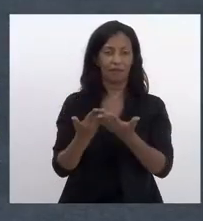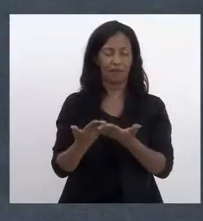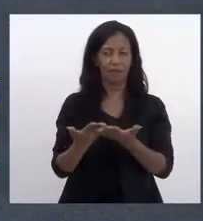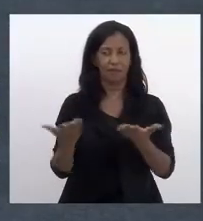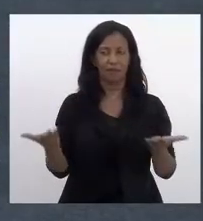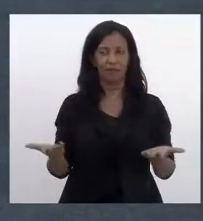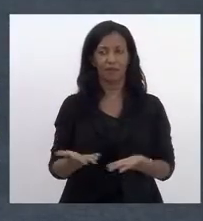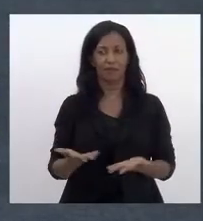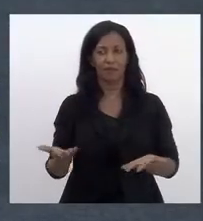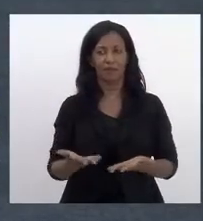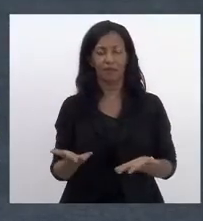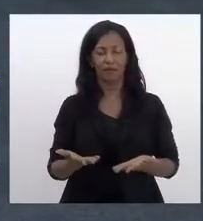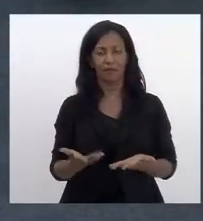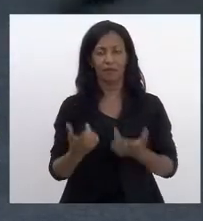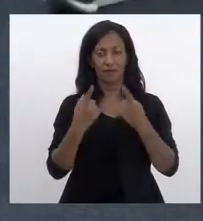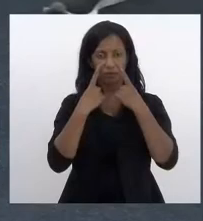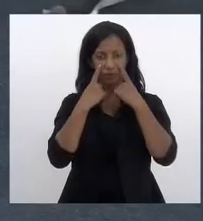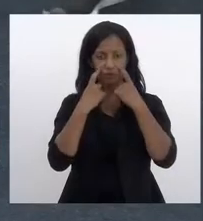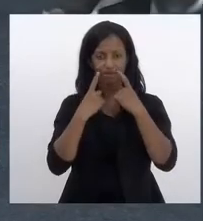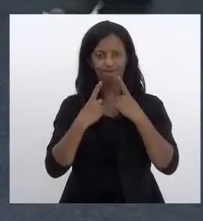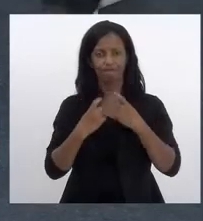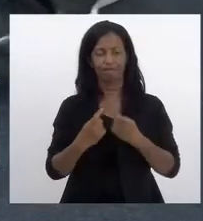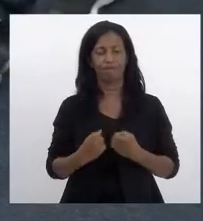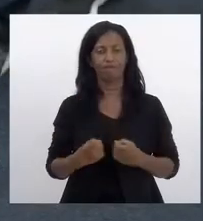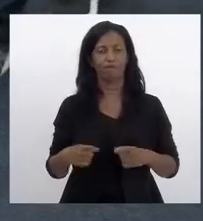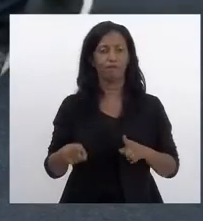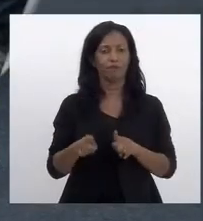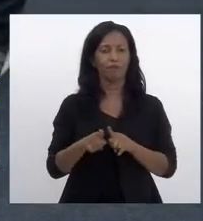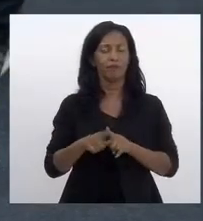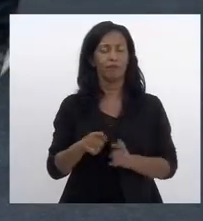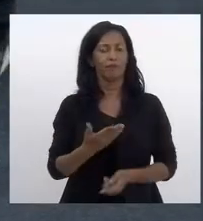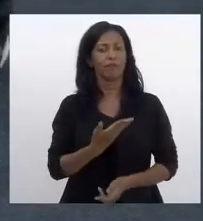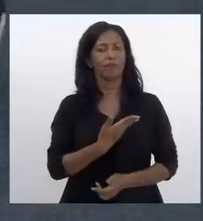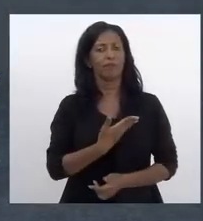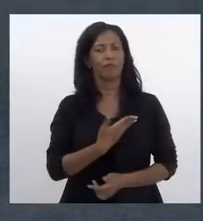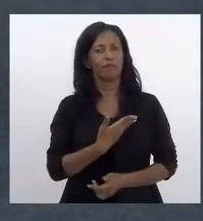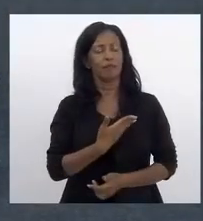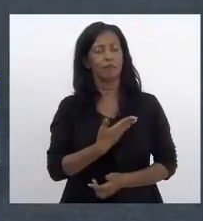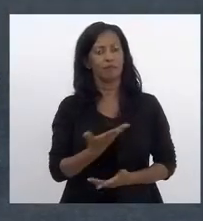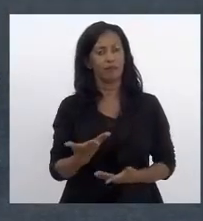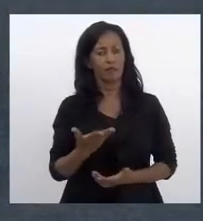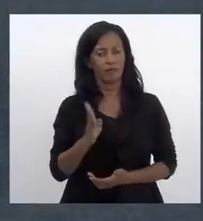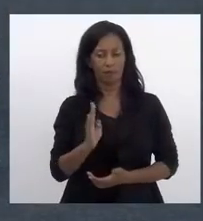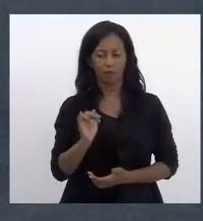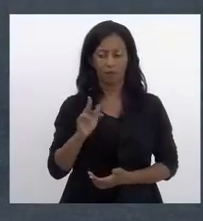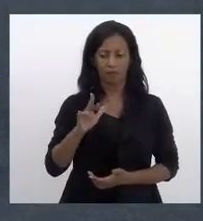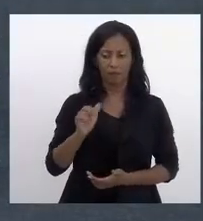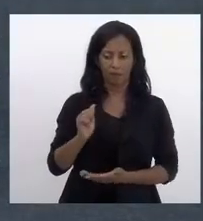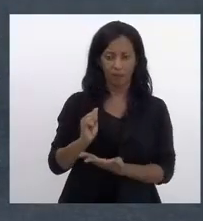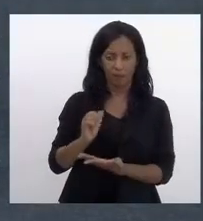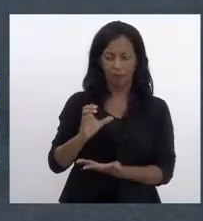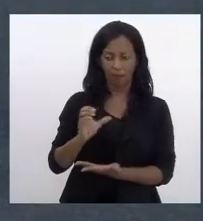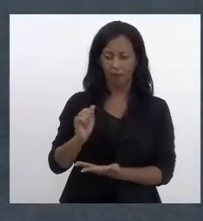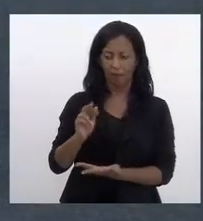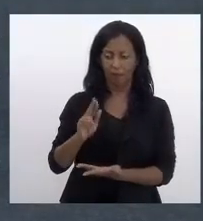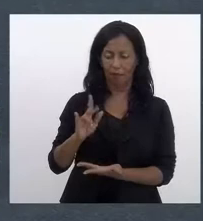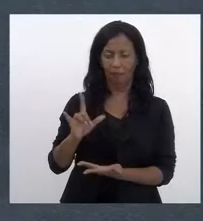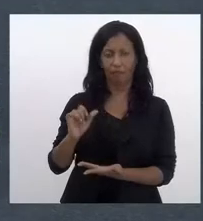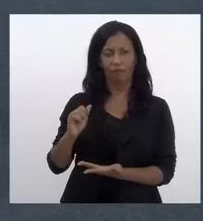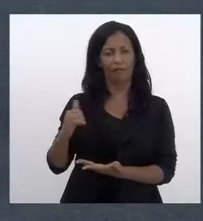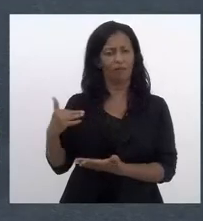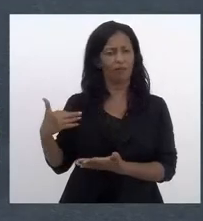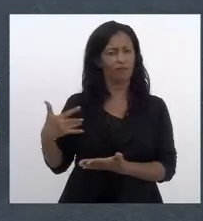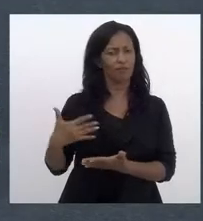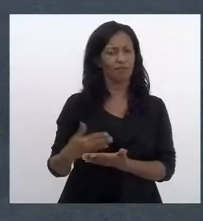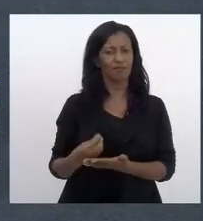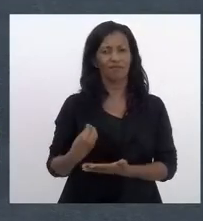hoje chora, e também para os amigos queridos que o Bira Carvalho preservou em toda a